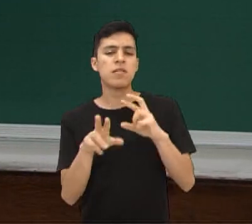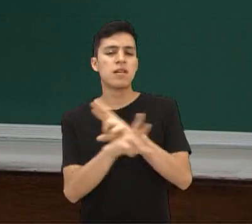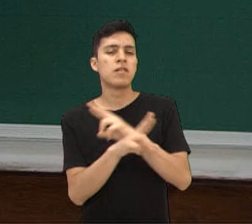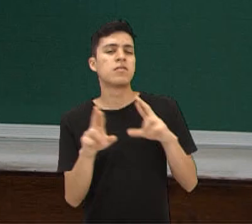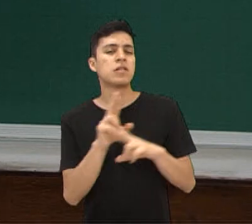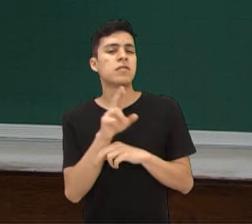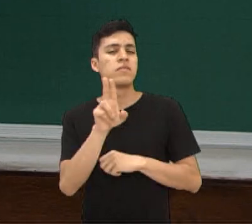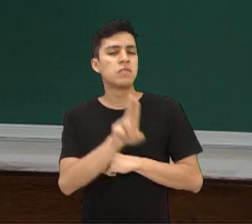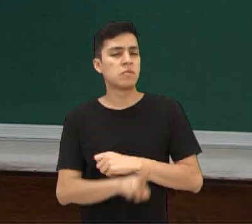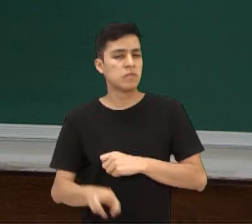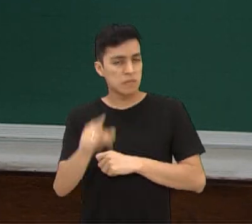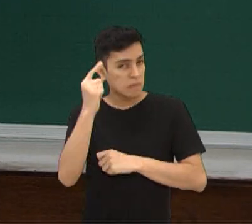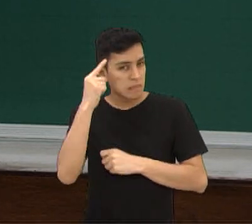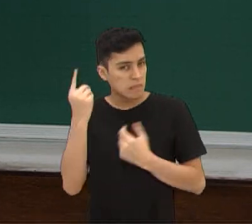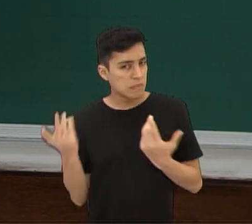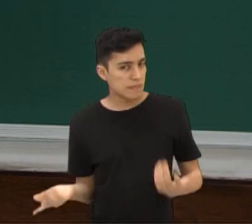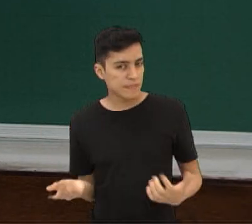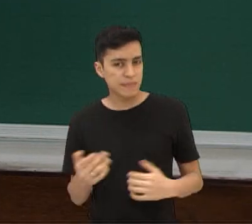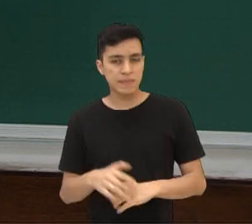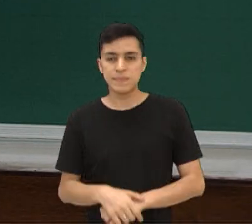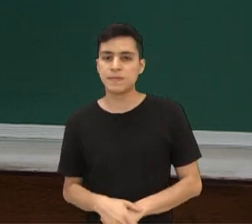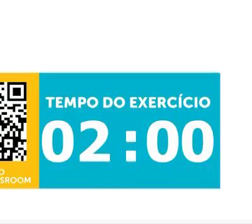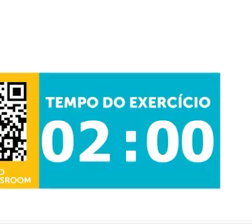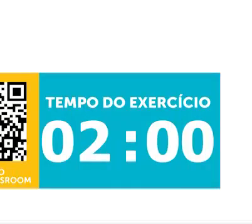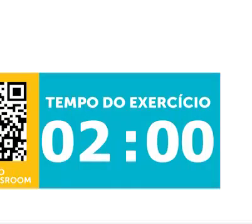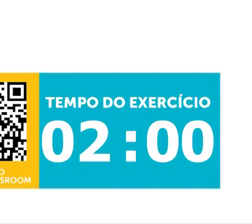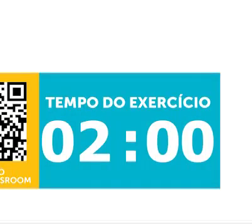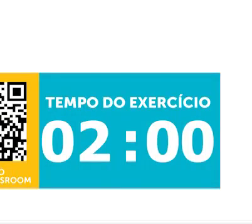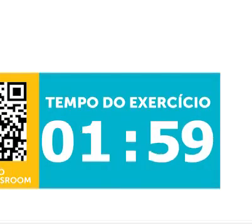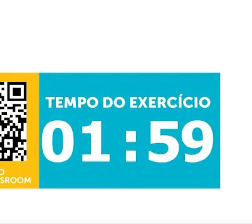tempo para vocês pensarem e a gente já volta.